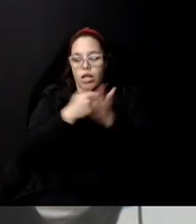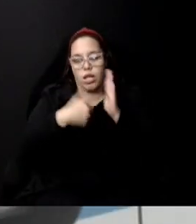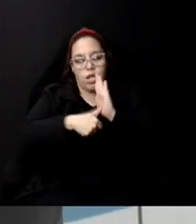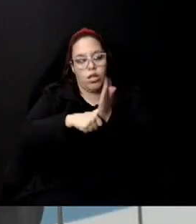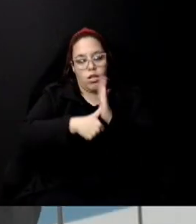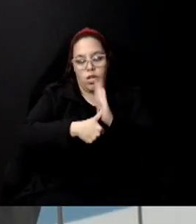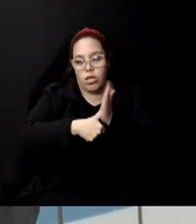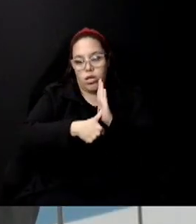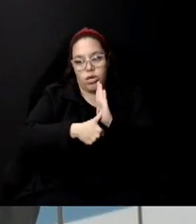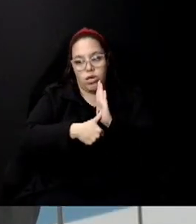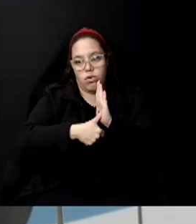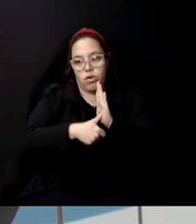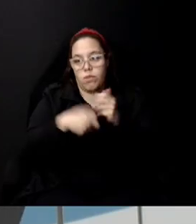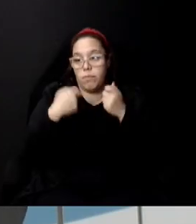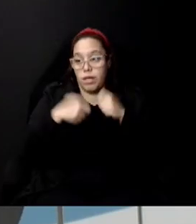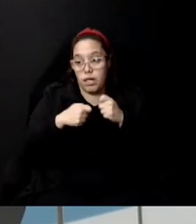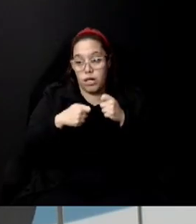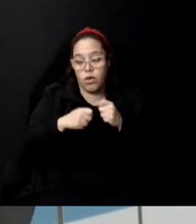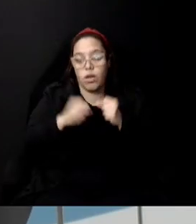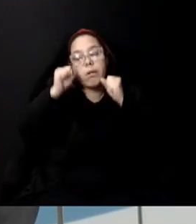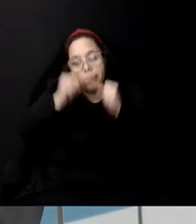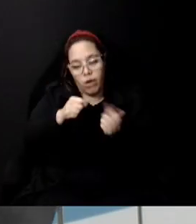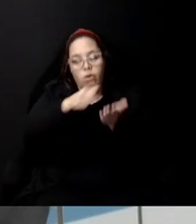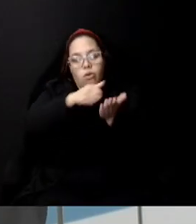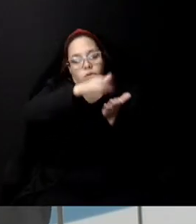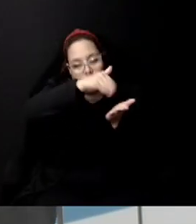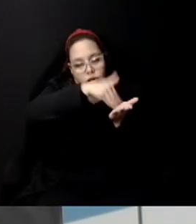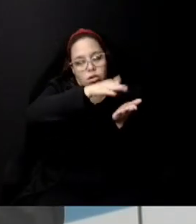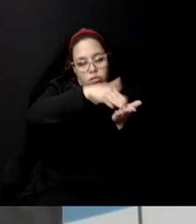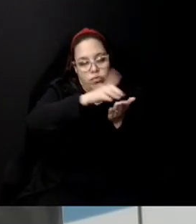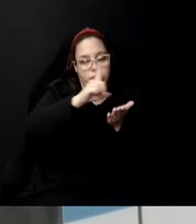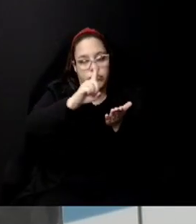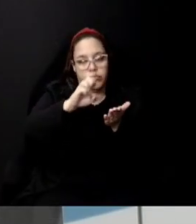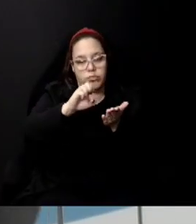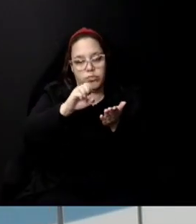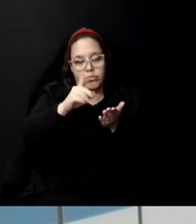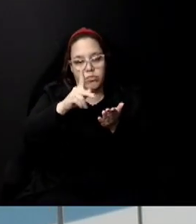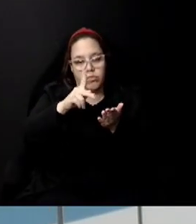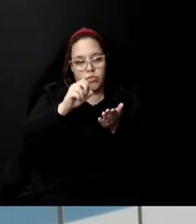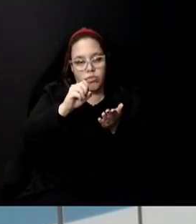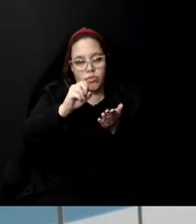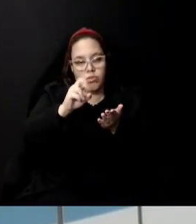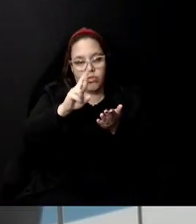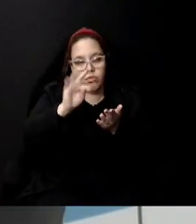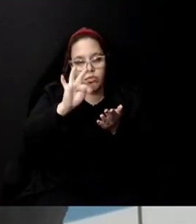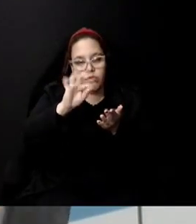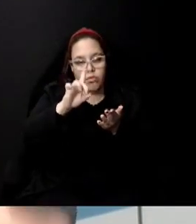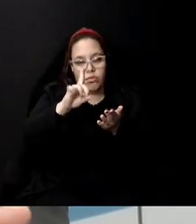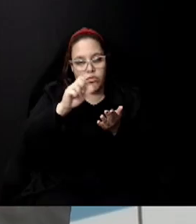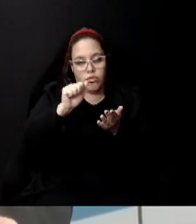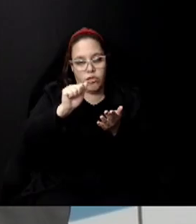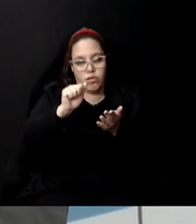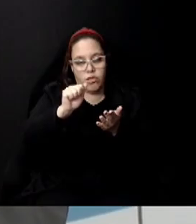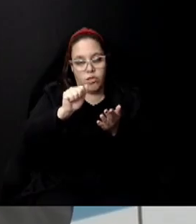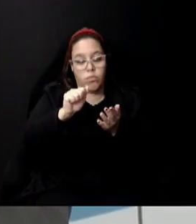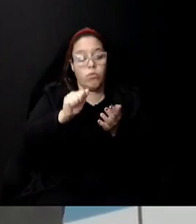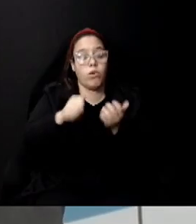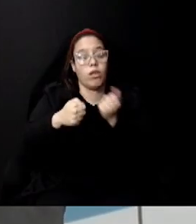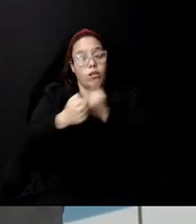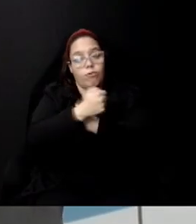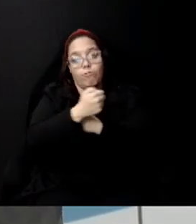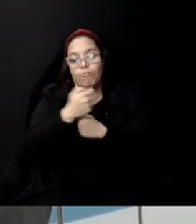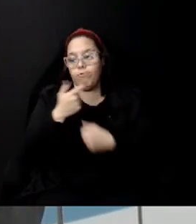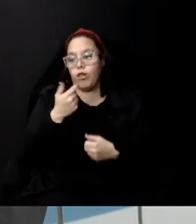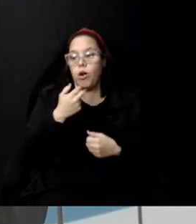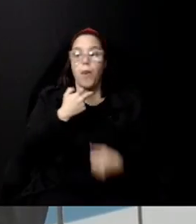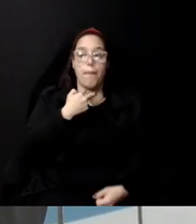deportadas. E isso, para acontecer, tem que ser dado a ampla defesa e o contraditório. O que não deve acontecer, e isso